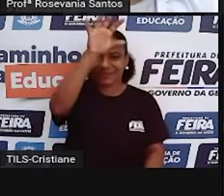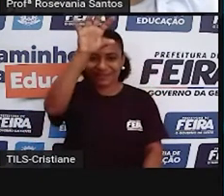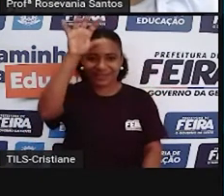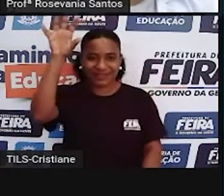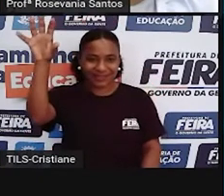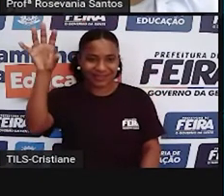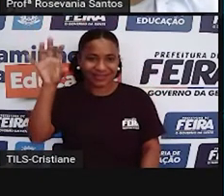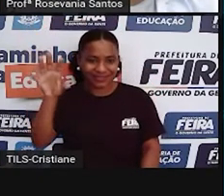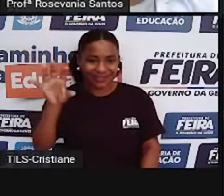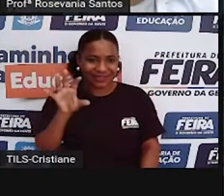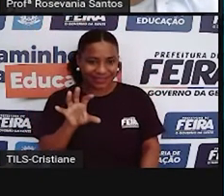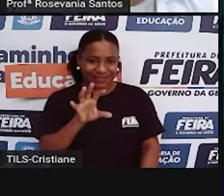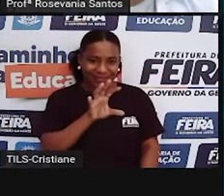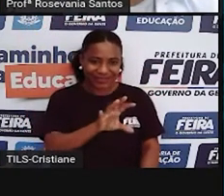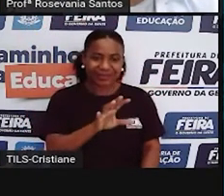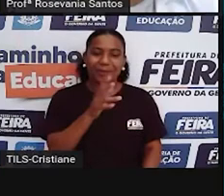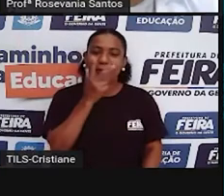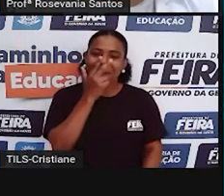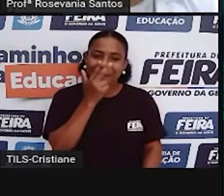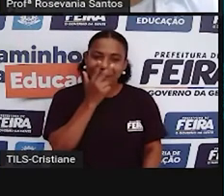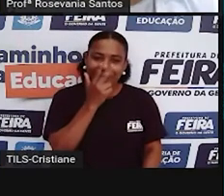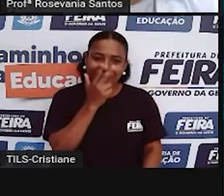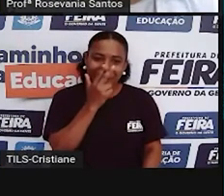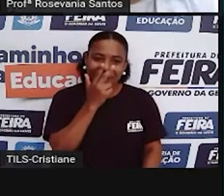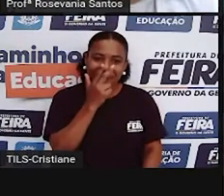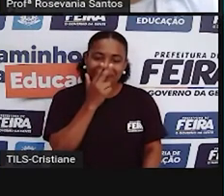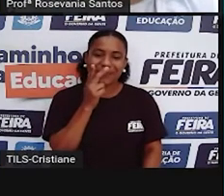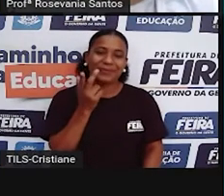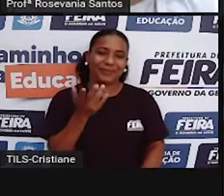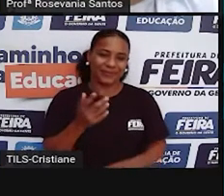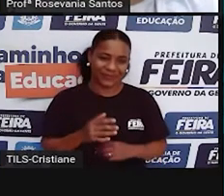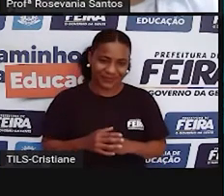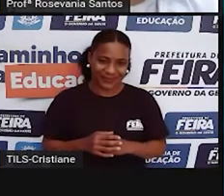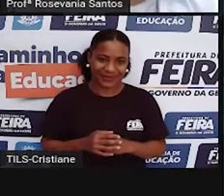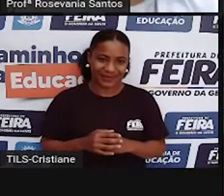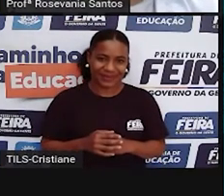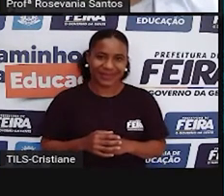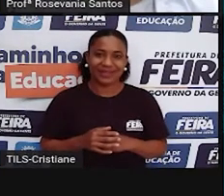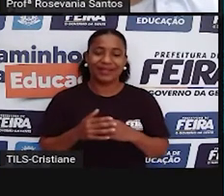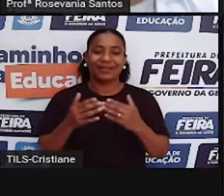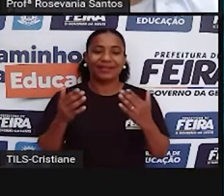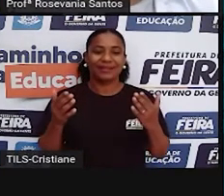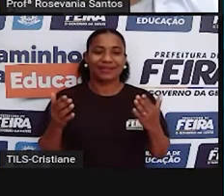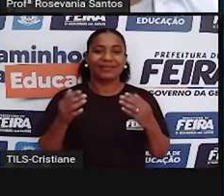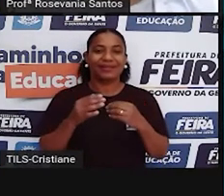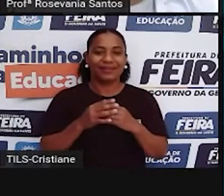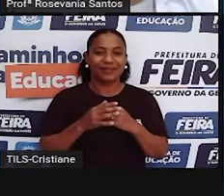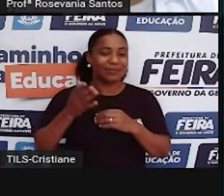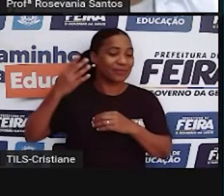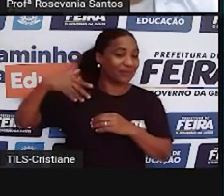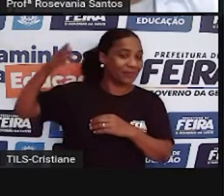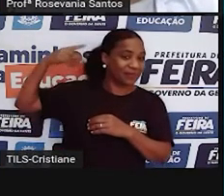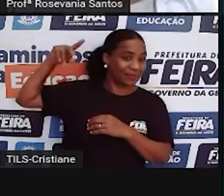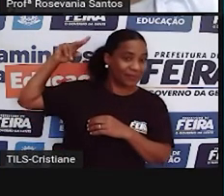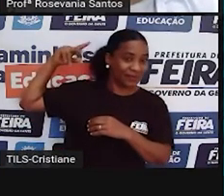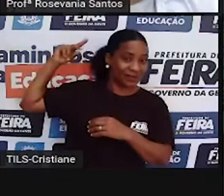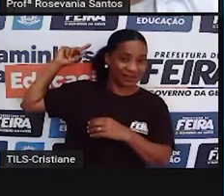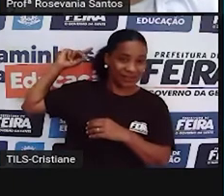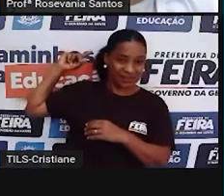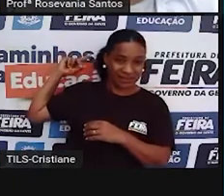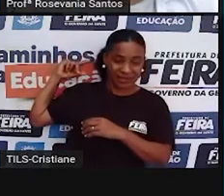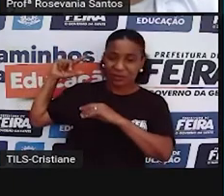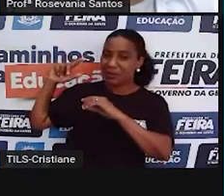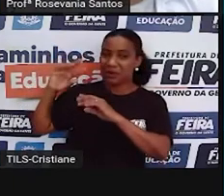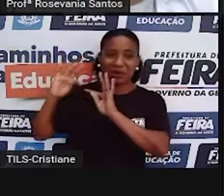esses terrenos, né, esses territórios no planeta, né? Apesar do pouco desenvolvimento que se tinha naquela época. Olha o